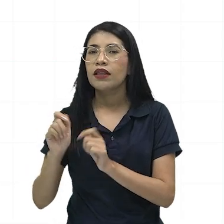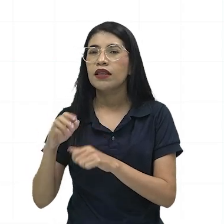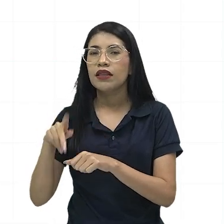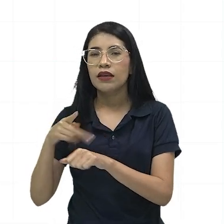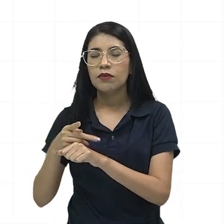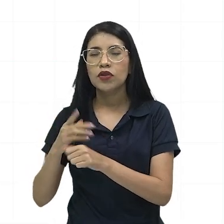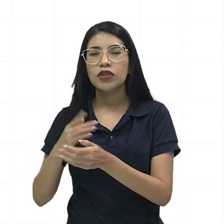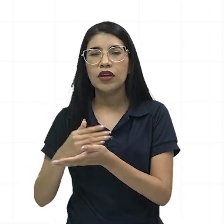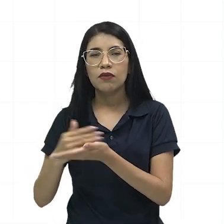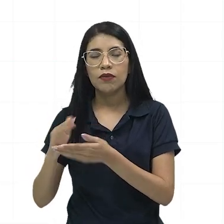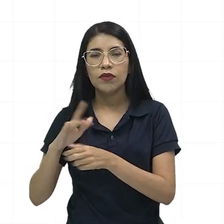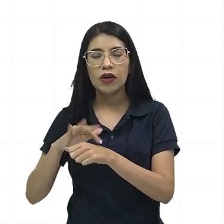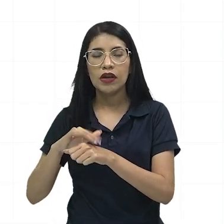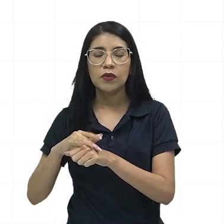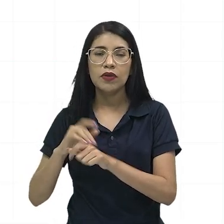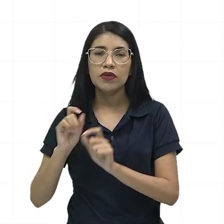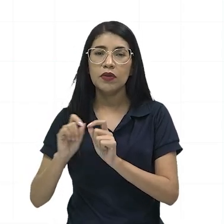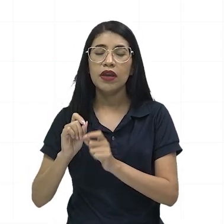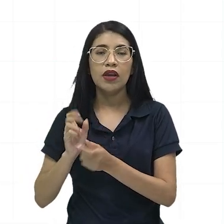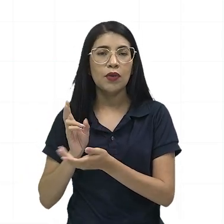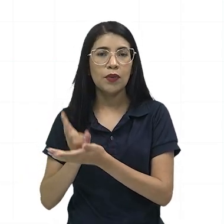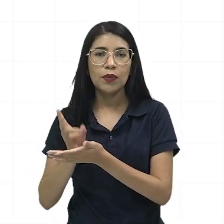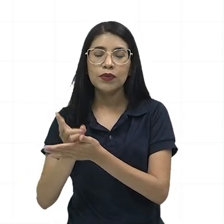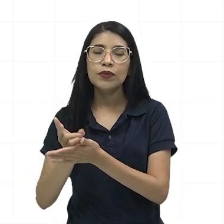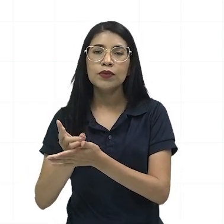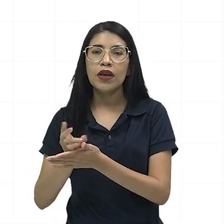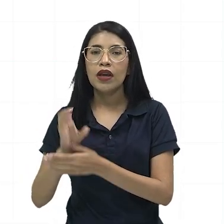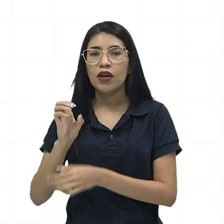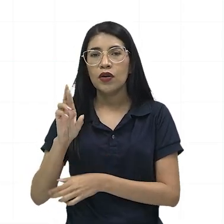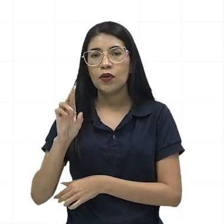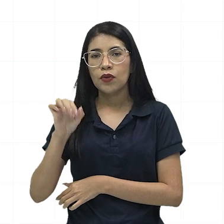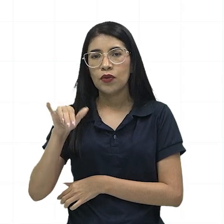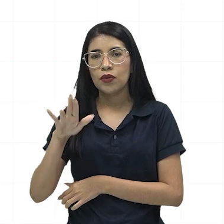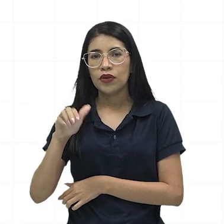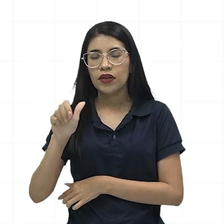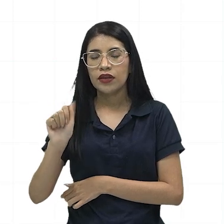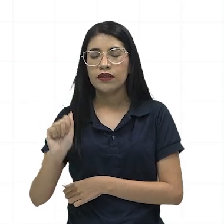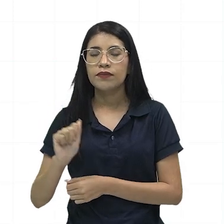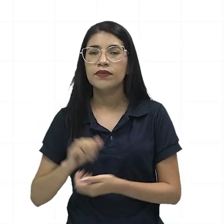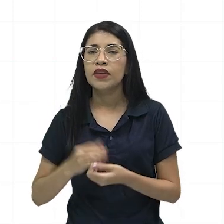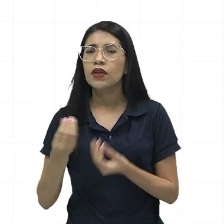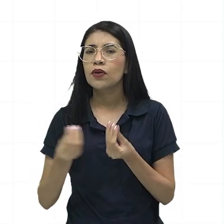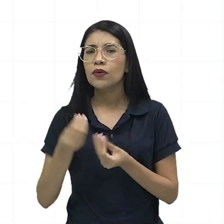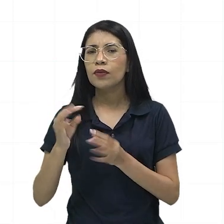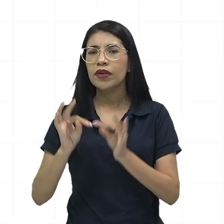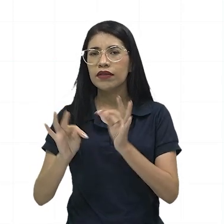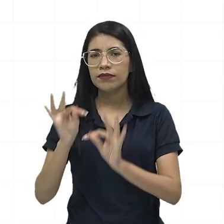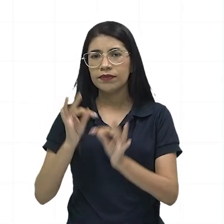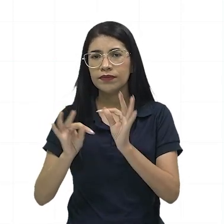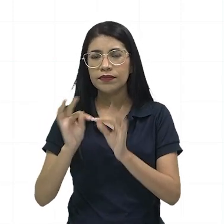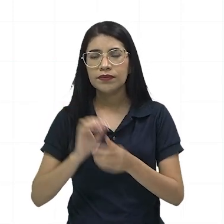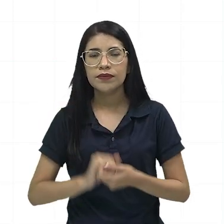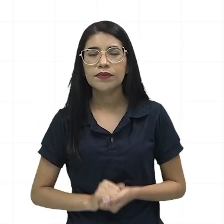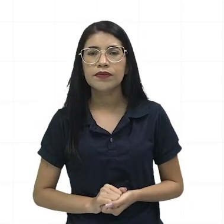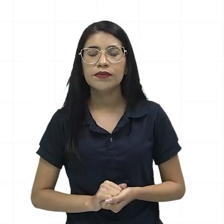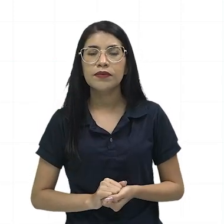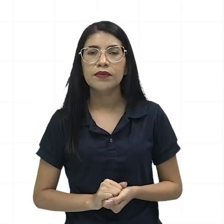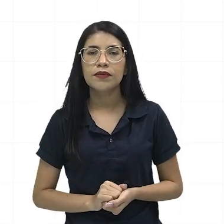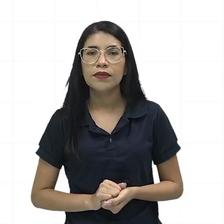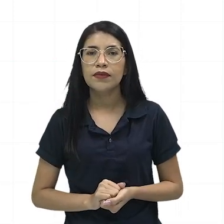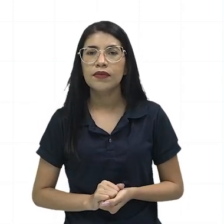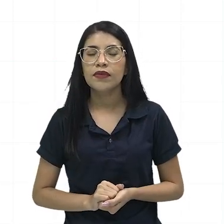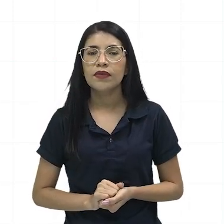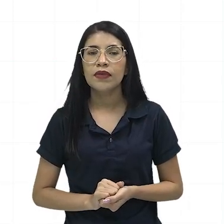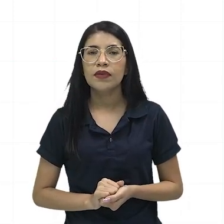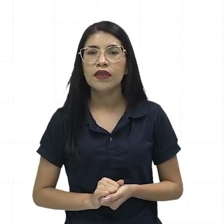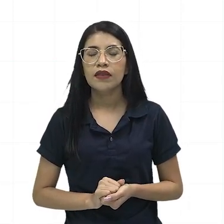da doença, considera-se instalada a fase crônica. E o tratamento para ela? Bom, quanto ao tratamento, né, as